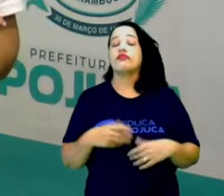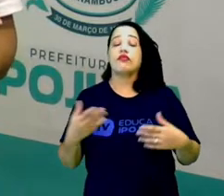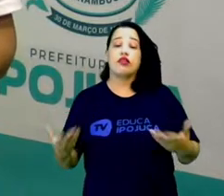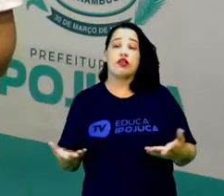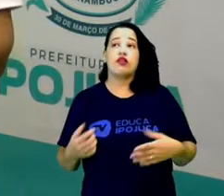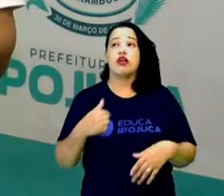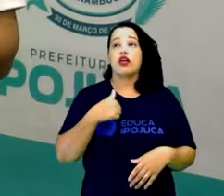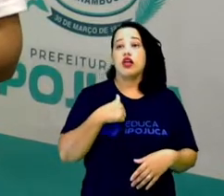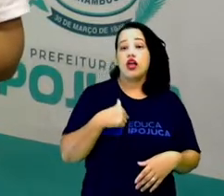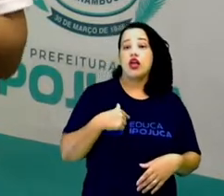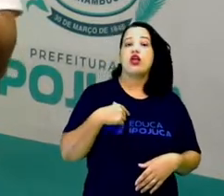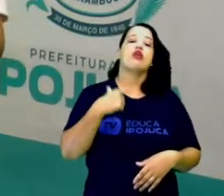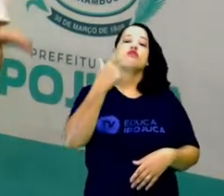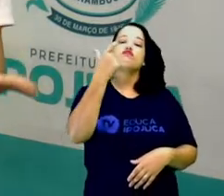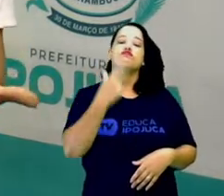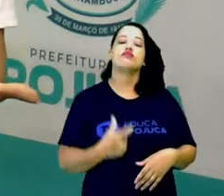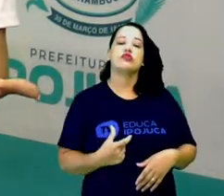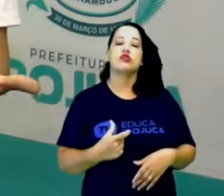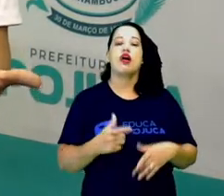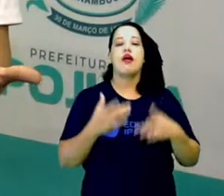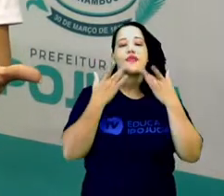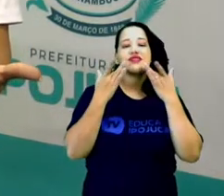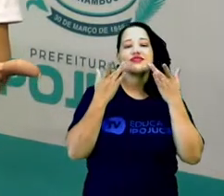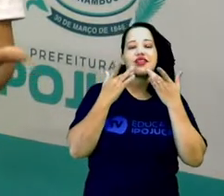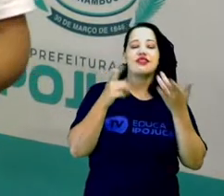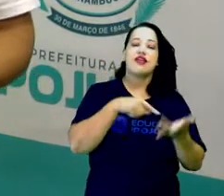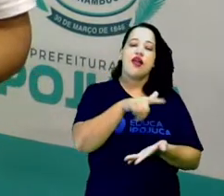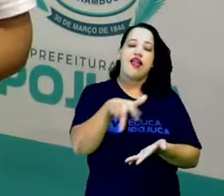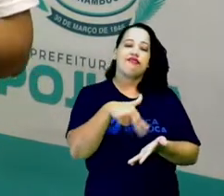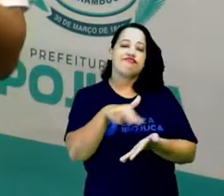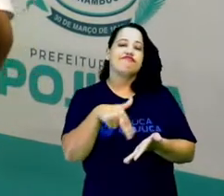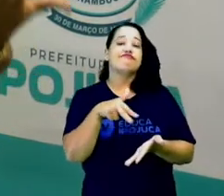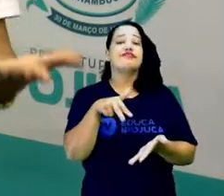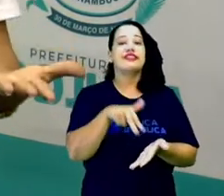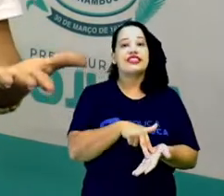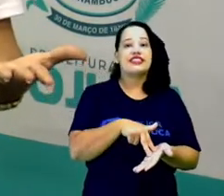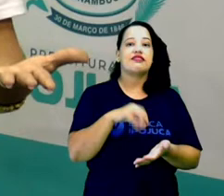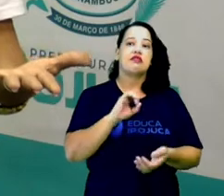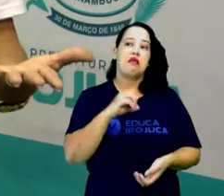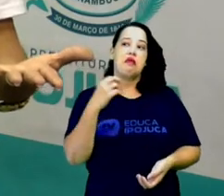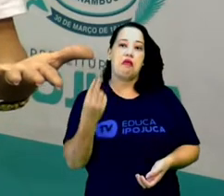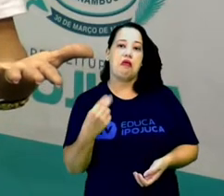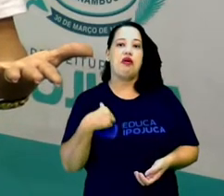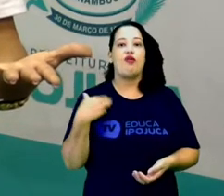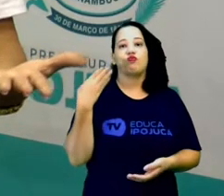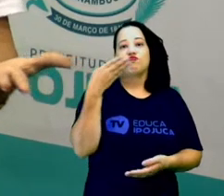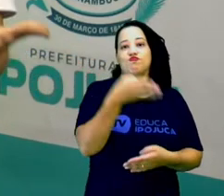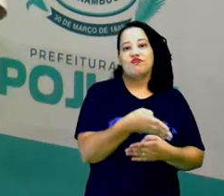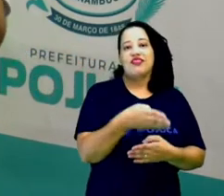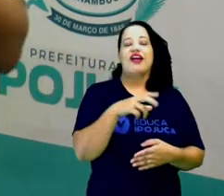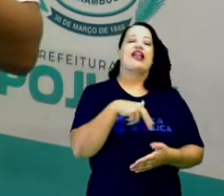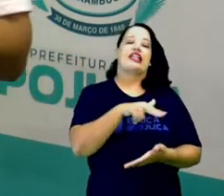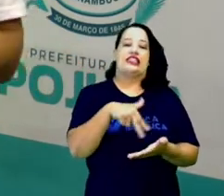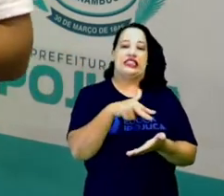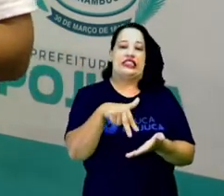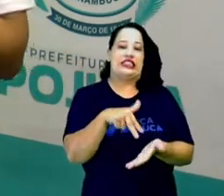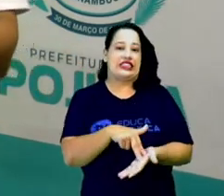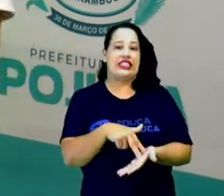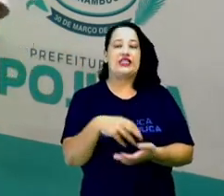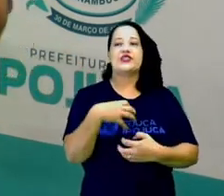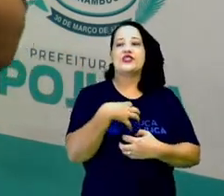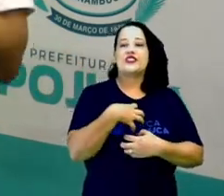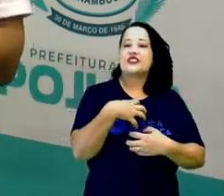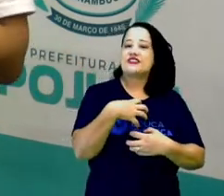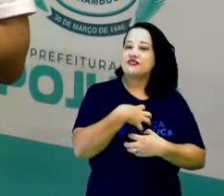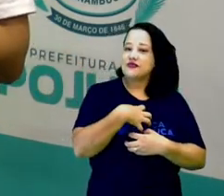nunca se viu em meio a uma apresentação de uma dança ou mesmo participando de um processo de dança? E qual é essa sensação? O que é